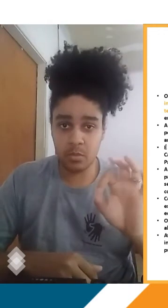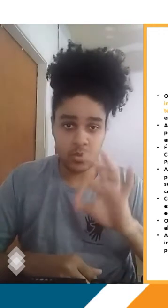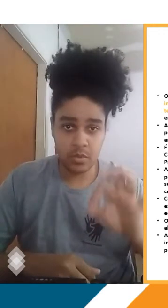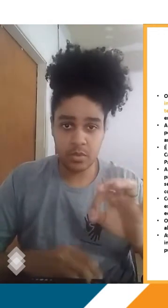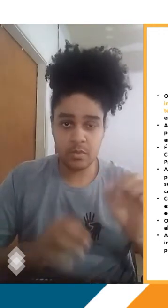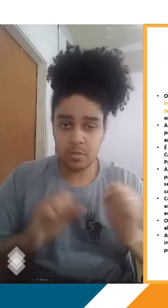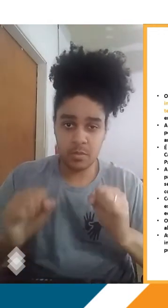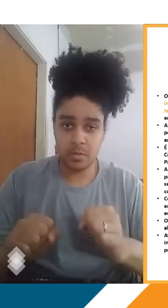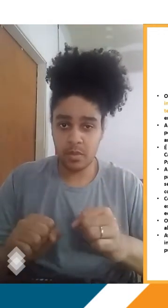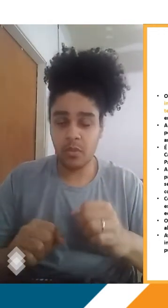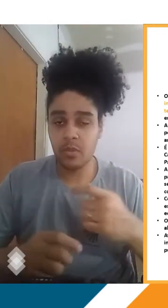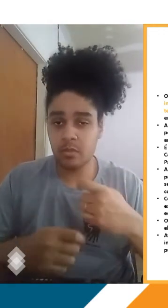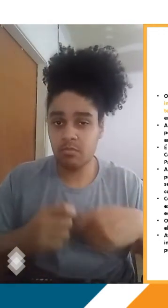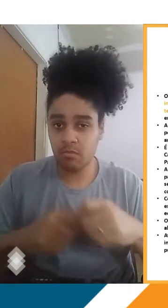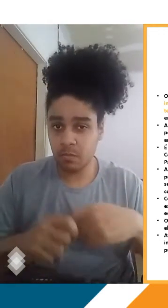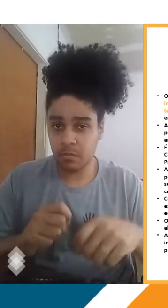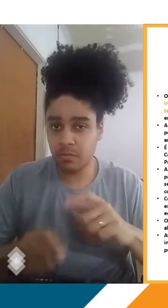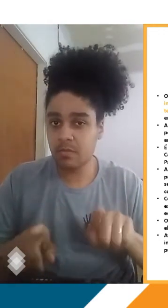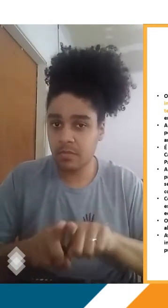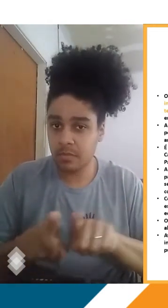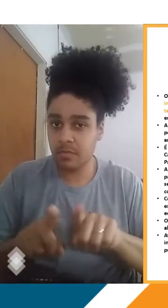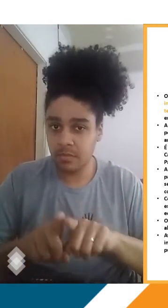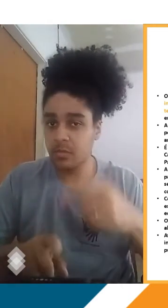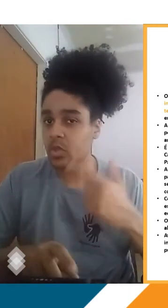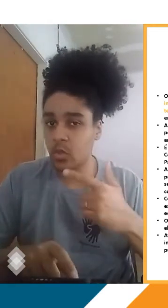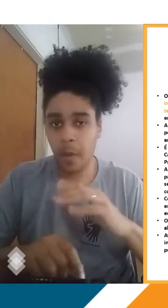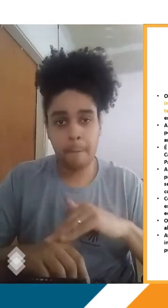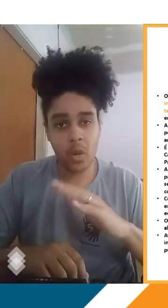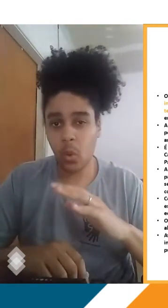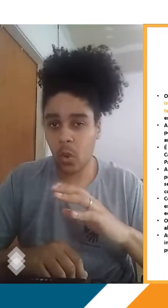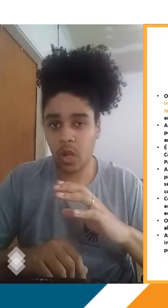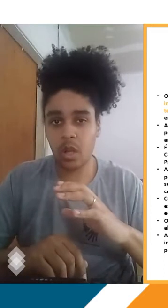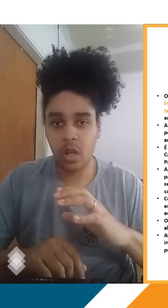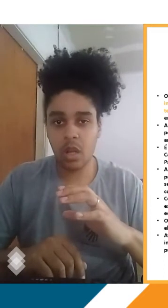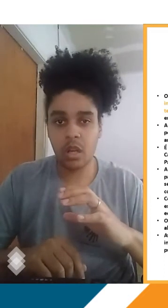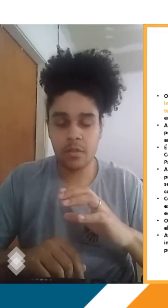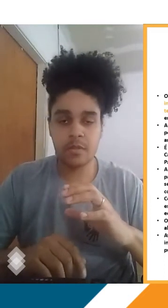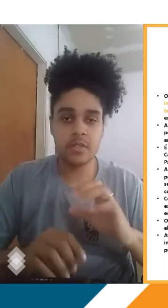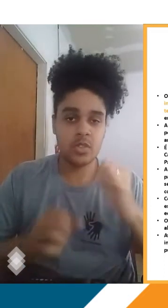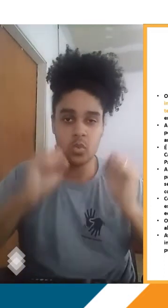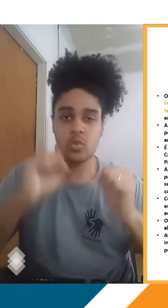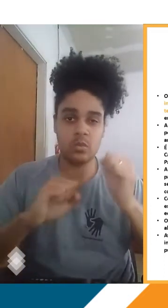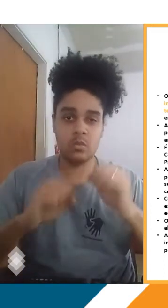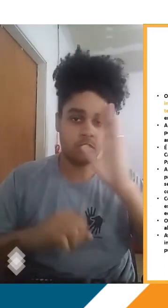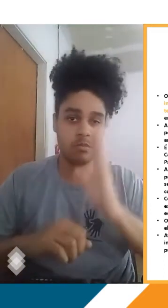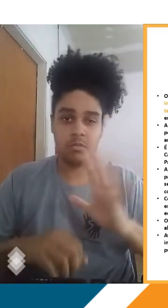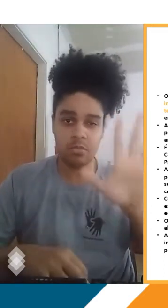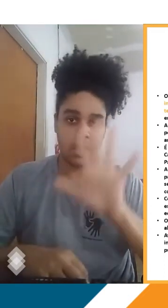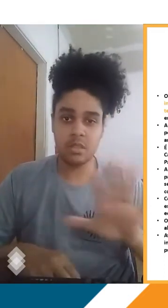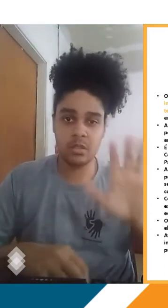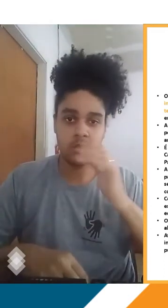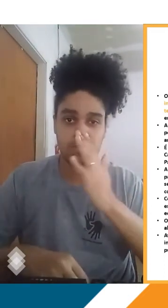concentra 70% da força econômica do estado também, congregando o segundo maior polo industrial do Brasil, contando com refinarias de petróleo, indústrias